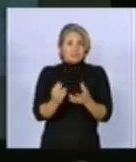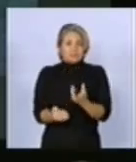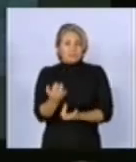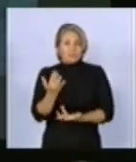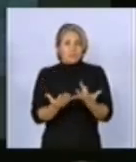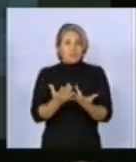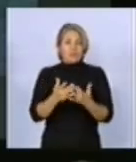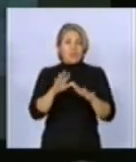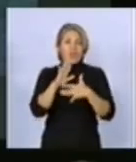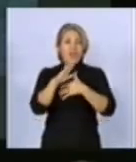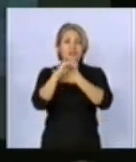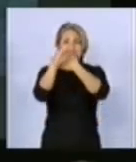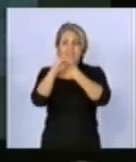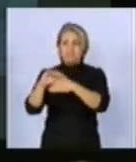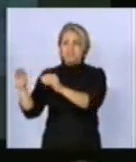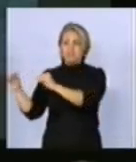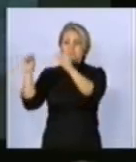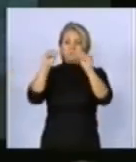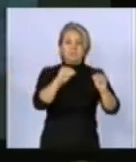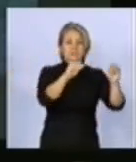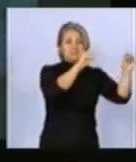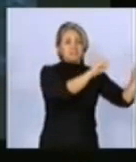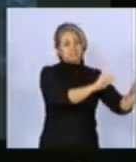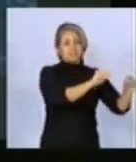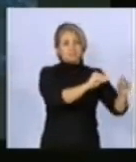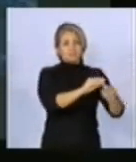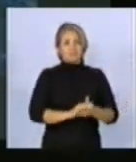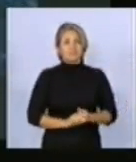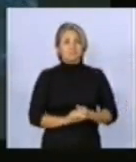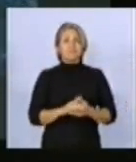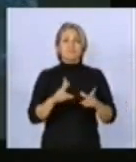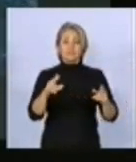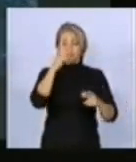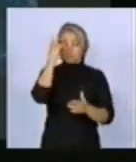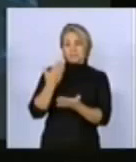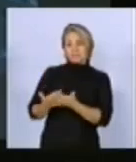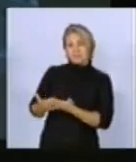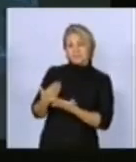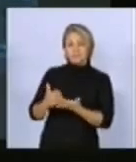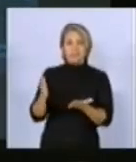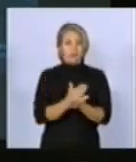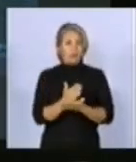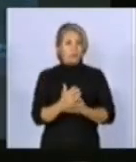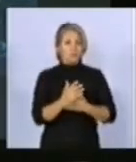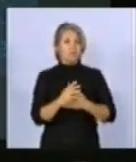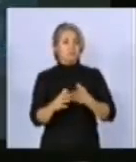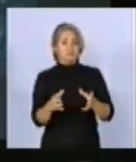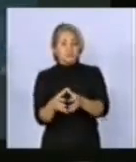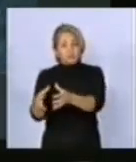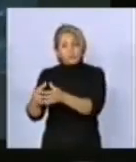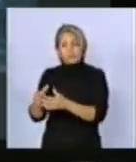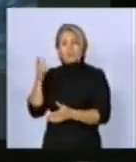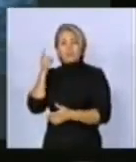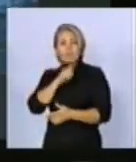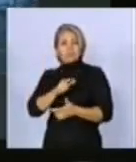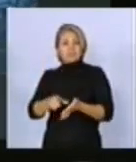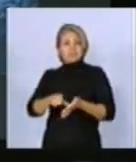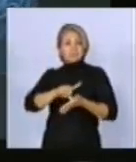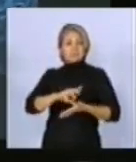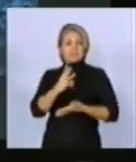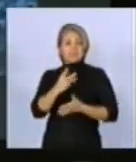mudando de comportamento aqui no interior de São Paulo Segundo os biólogos algumas espécies conseguiram antecipar em até 3